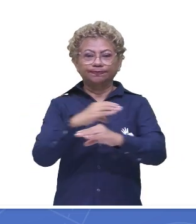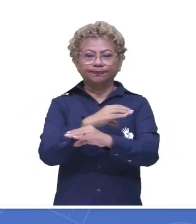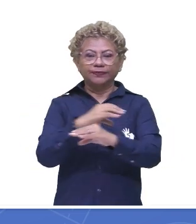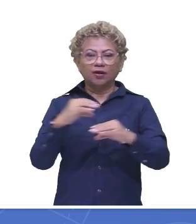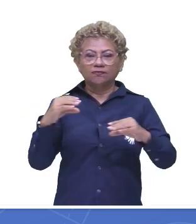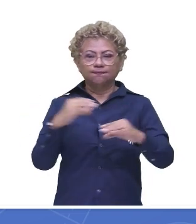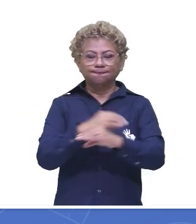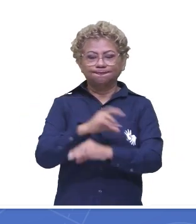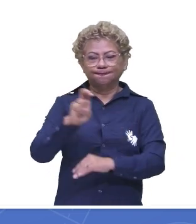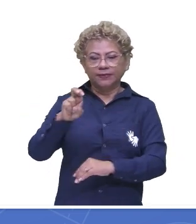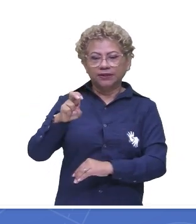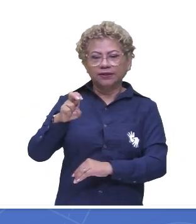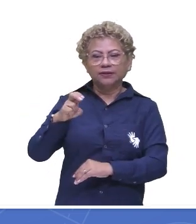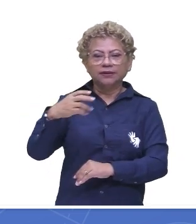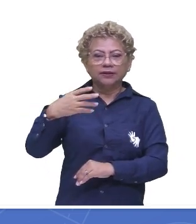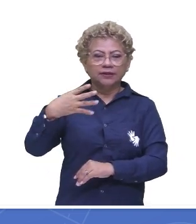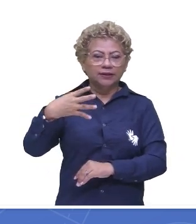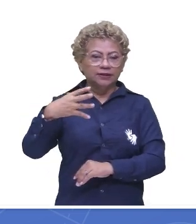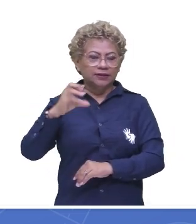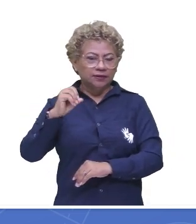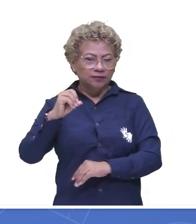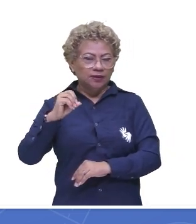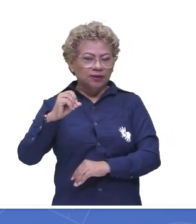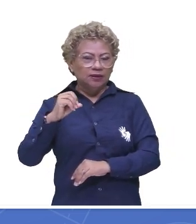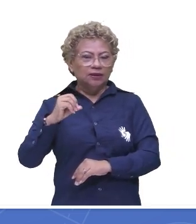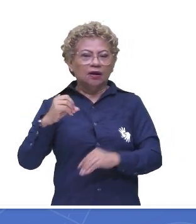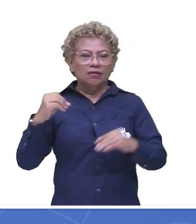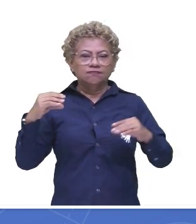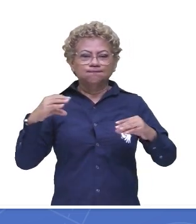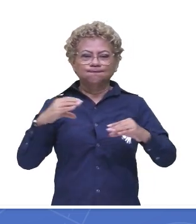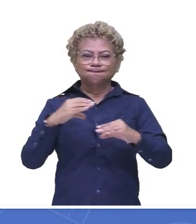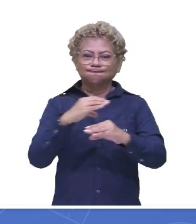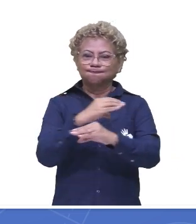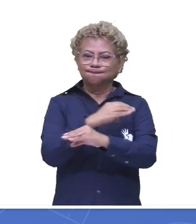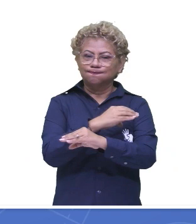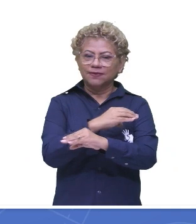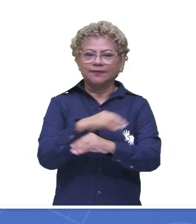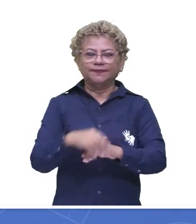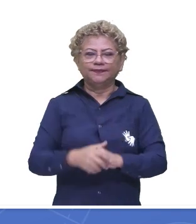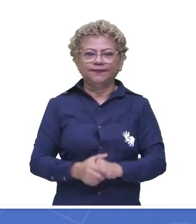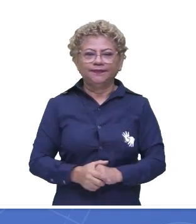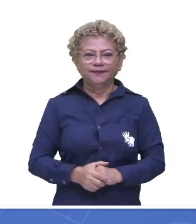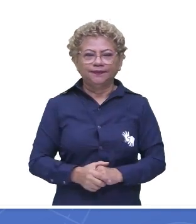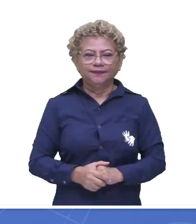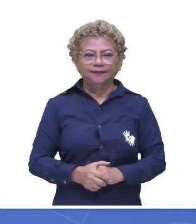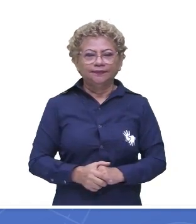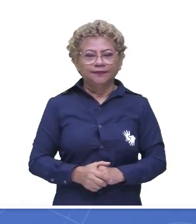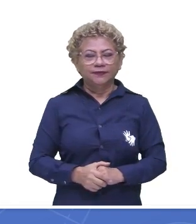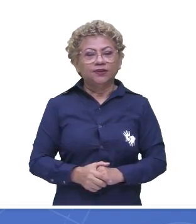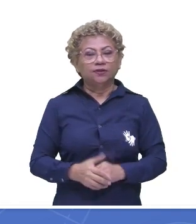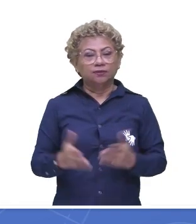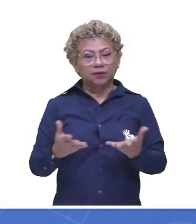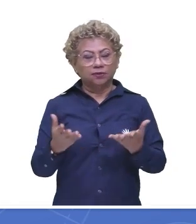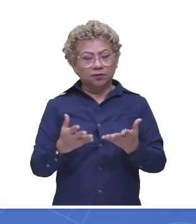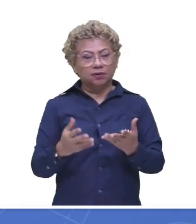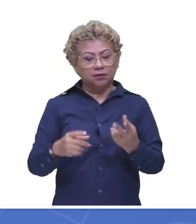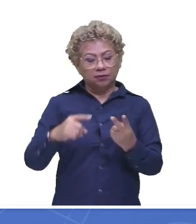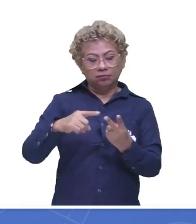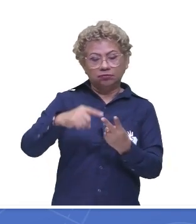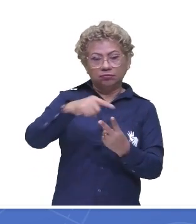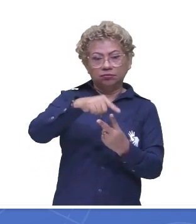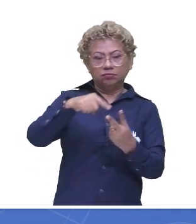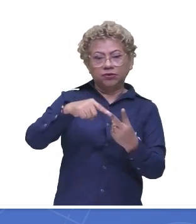é 540 calorias por grama, beleza? Bom, tá aí, olha, veja só, nós temos